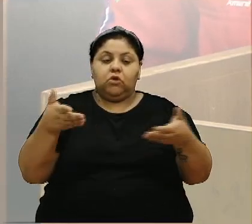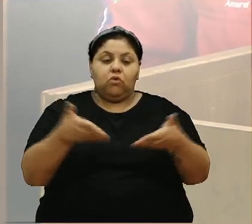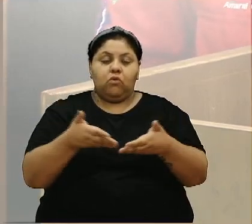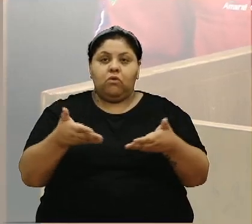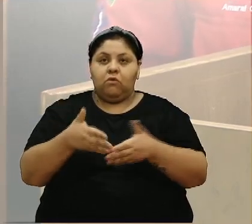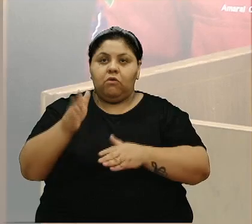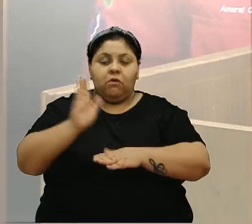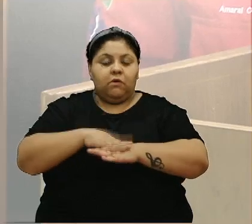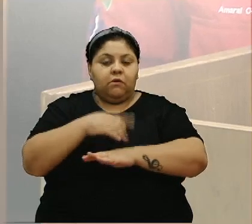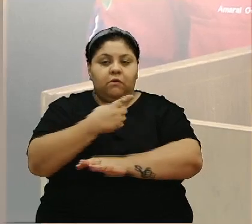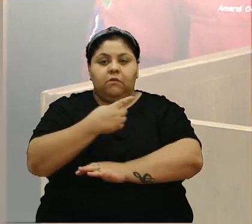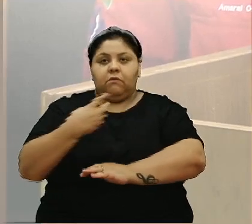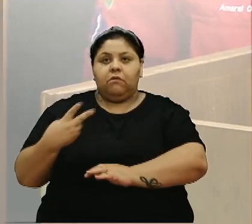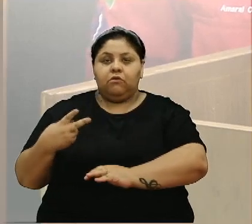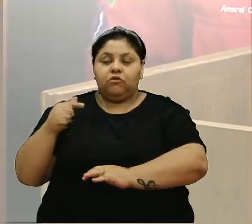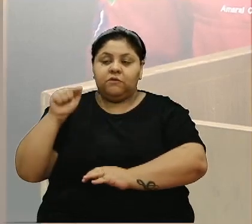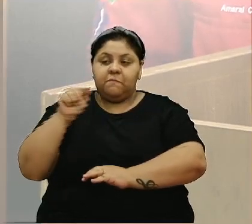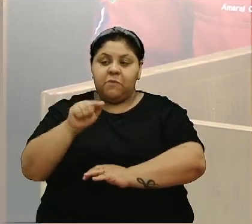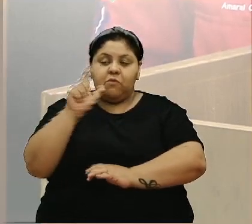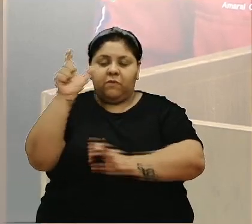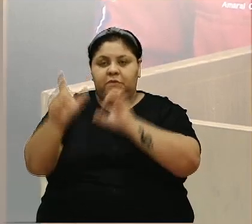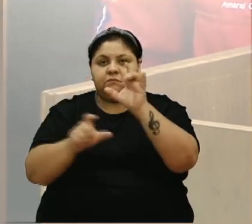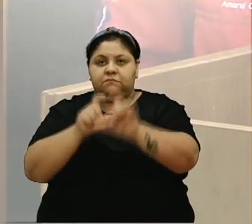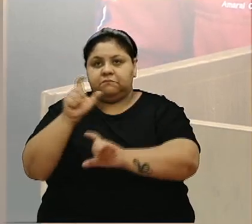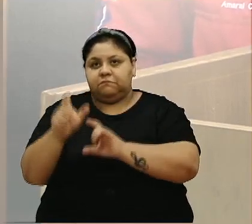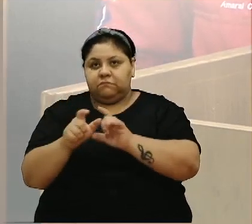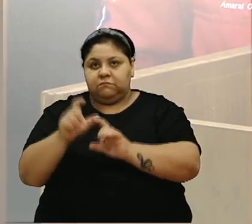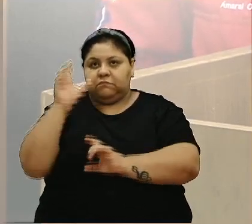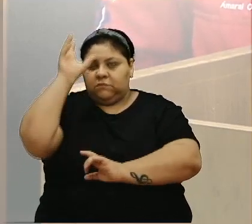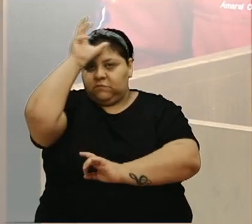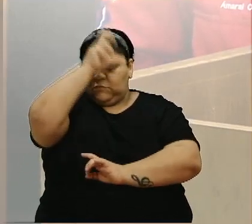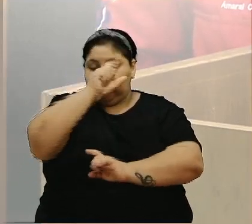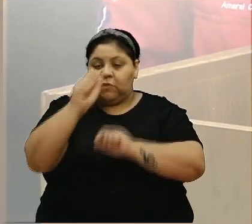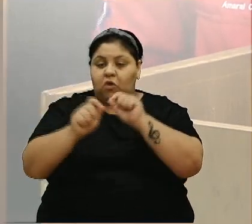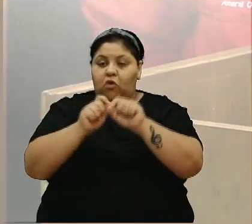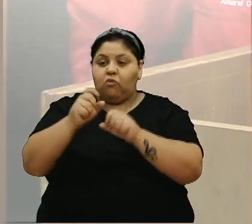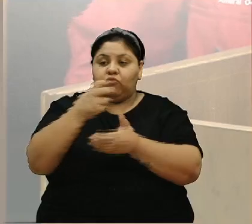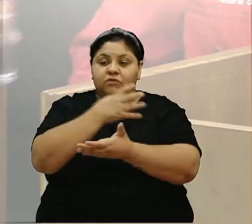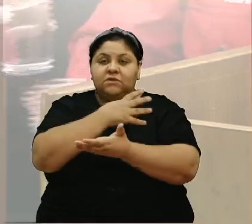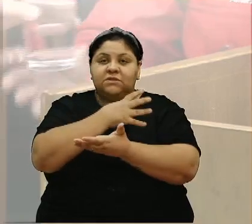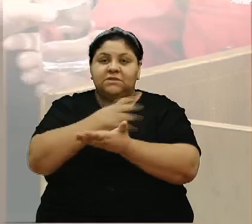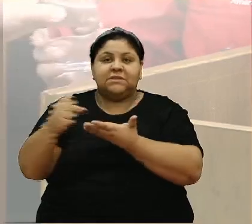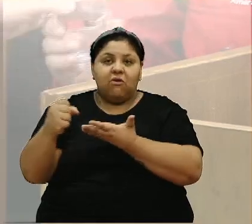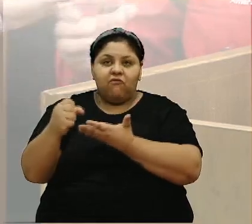com mais de 12.000 pessoas que aprenderam o ato de salvar vidas.